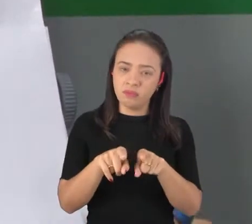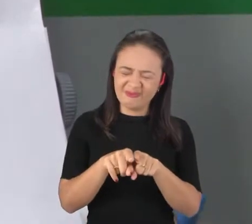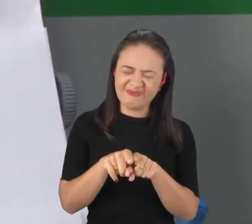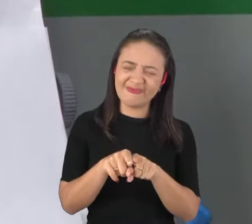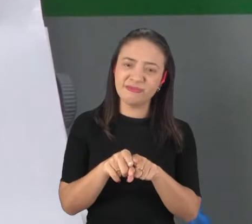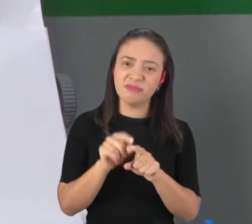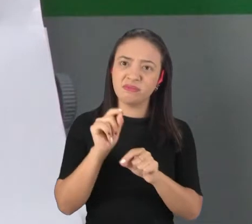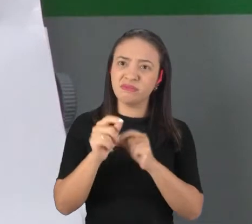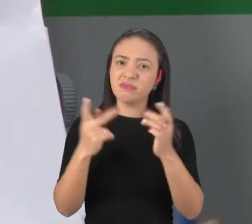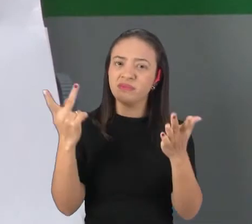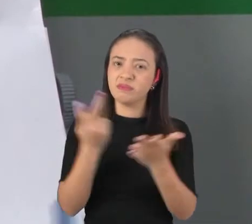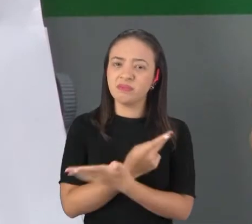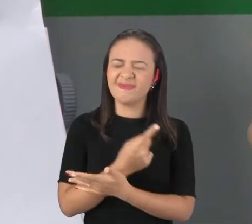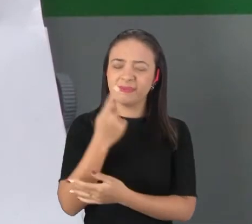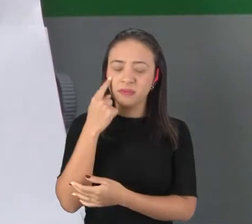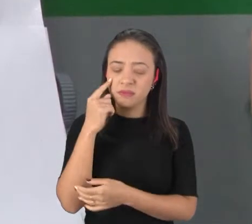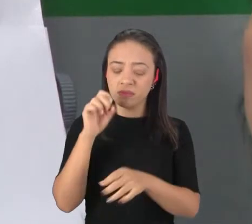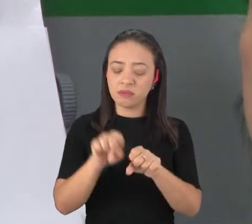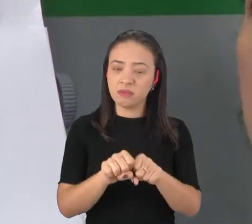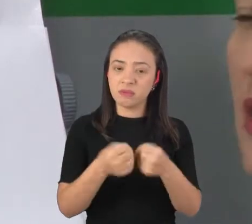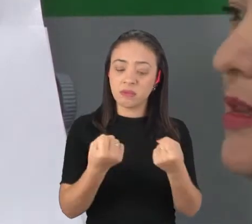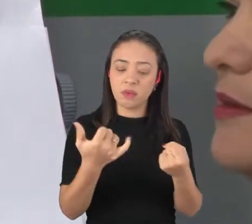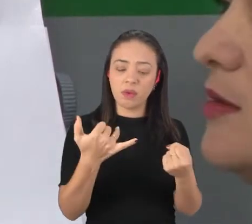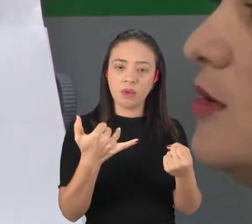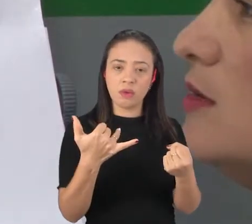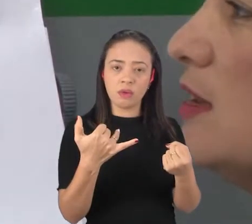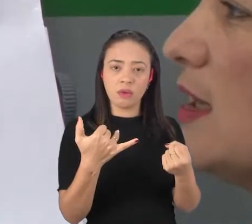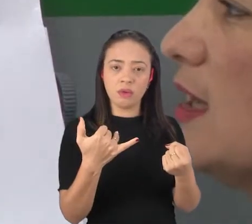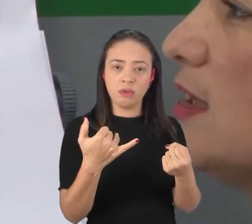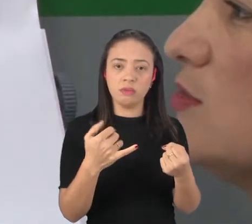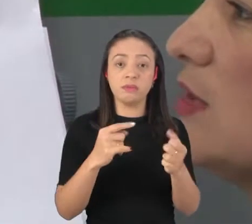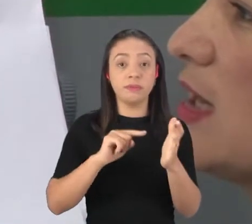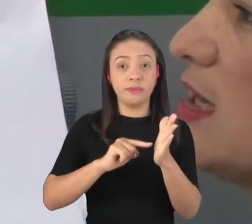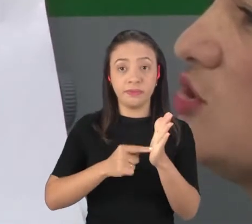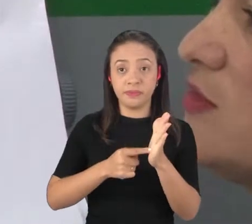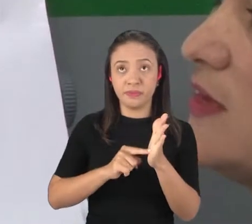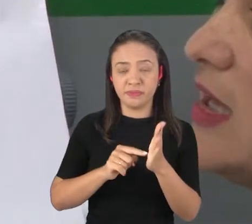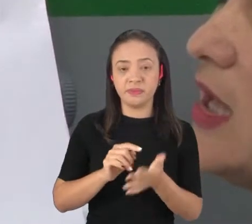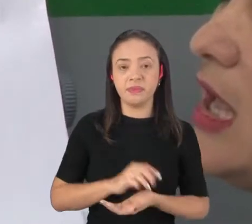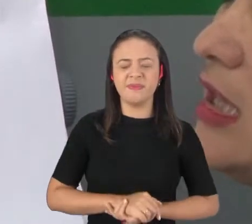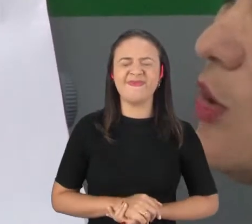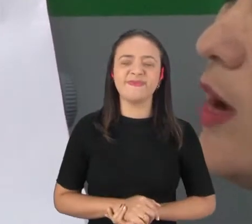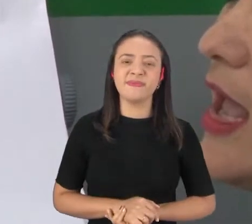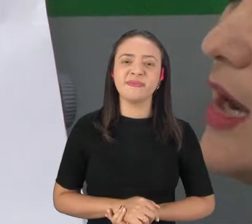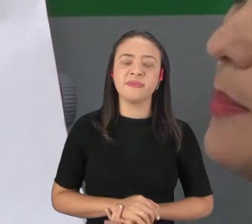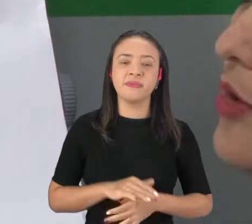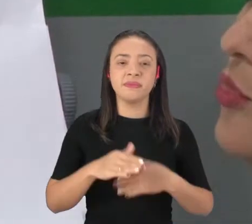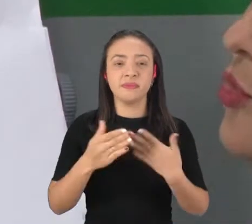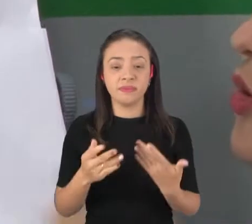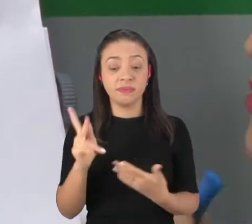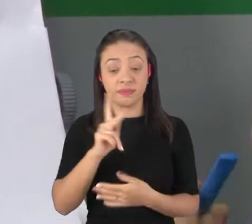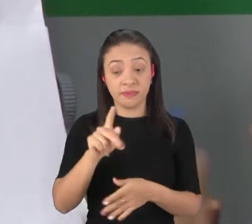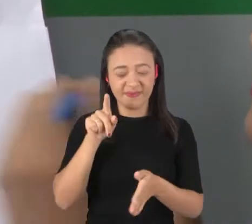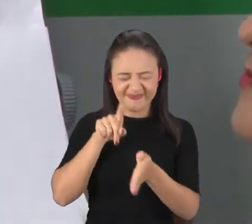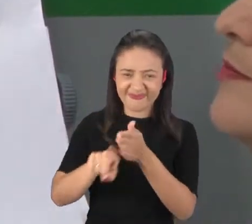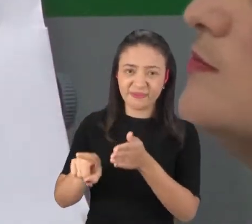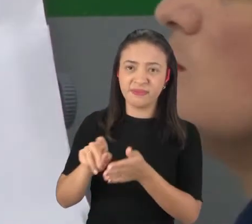Olha o que aconteceu. A professora viu que ele estava desmontando a caneta. Declarativa, né? Então, ela perguntou,